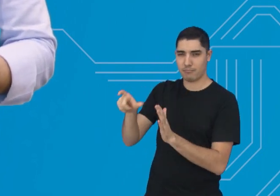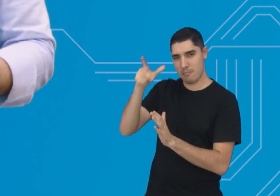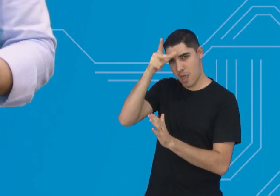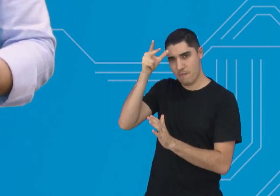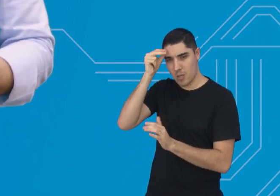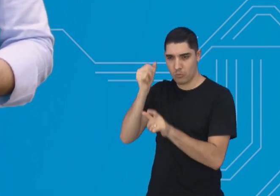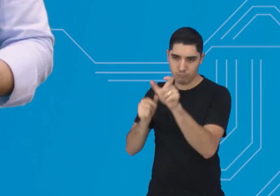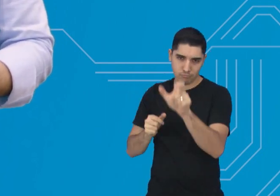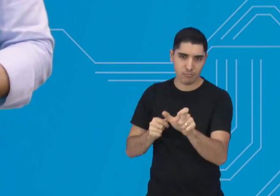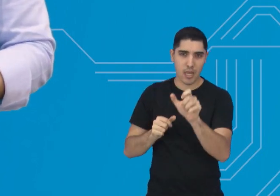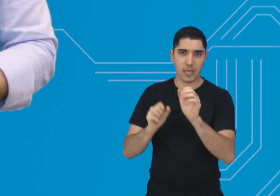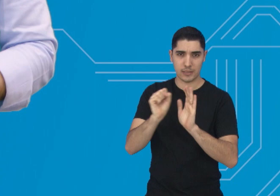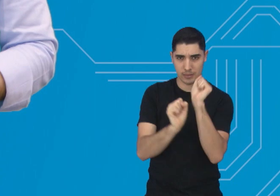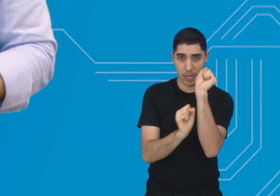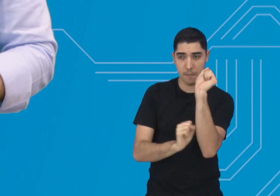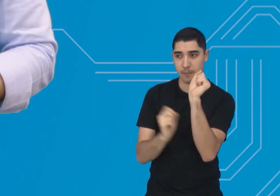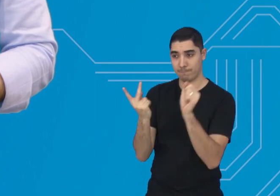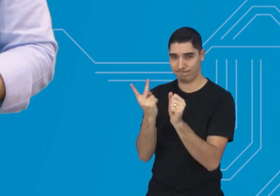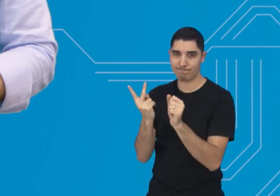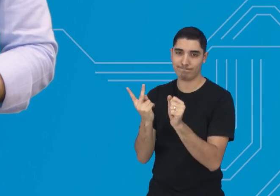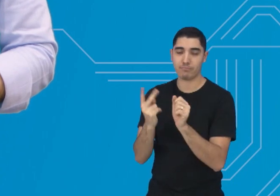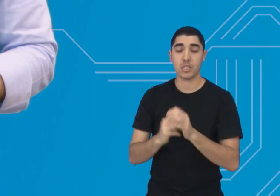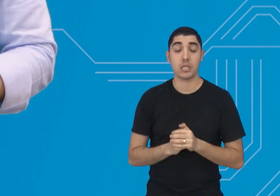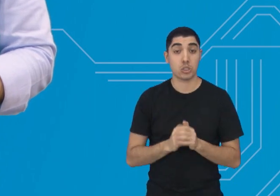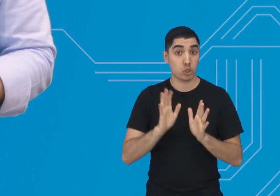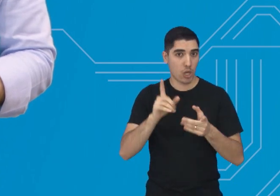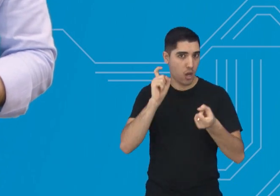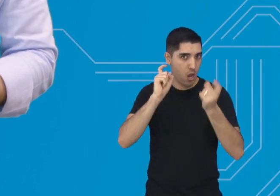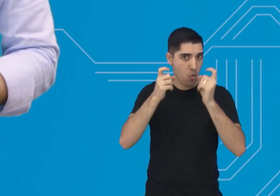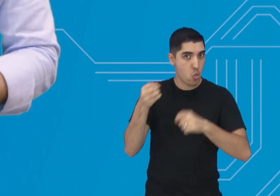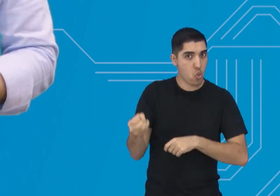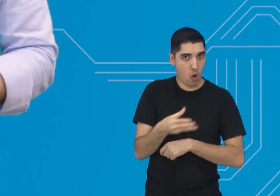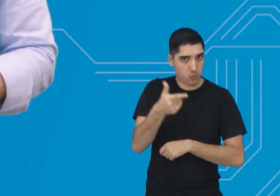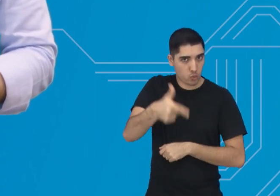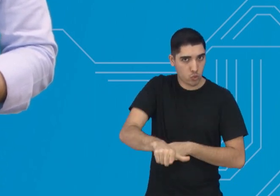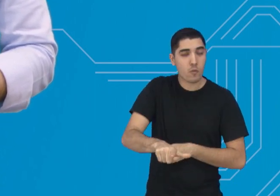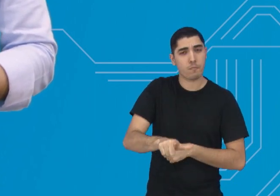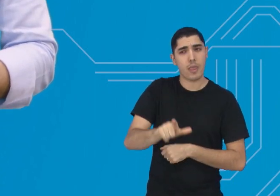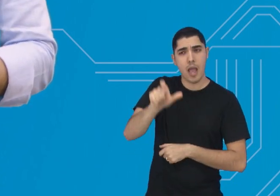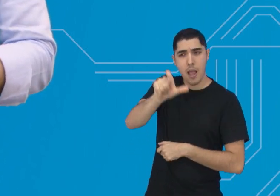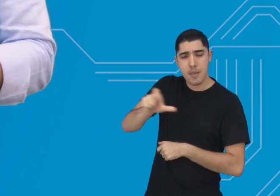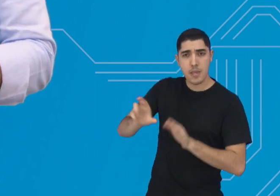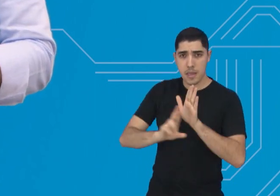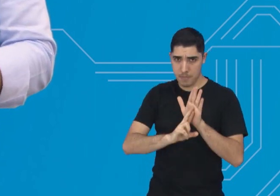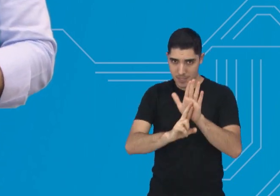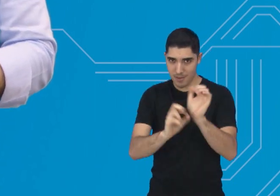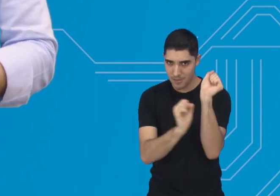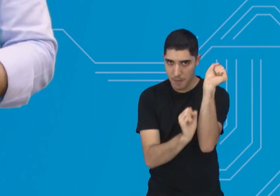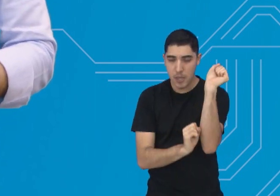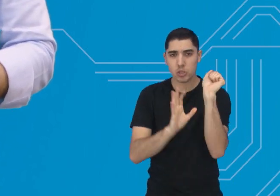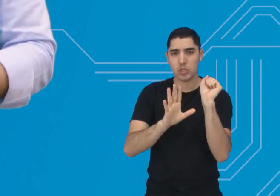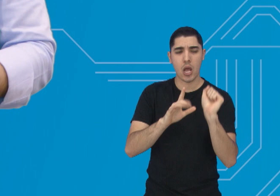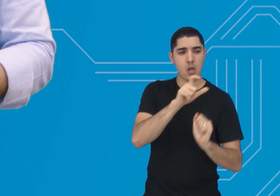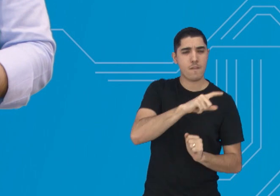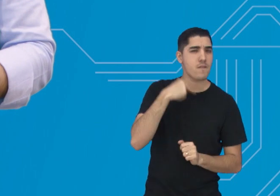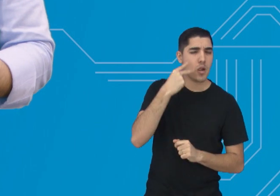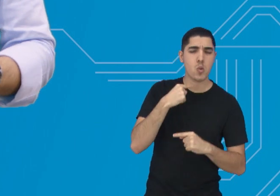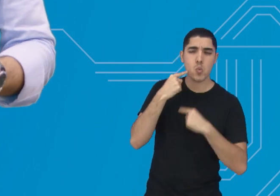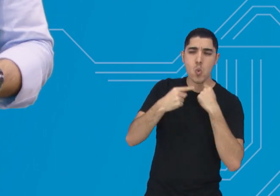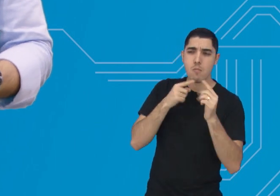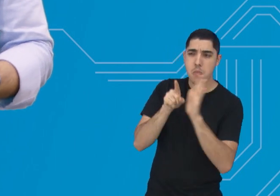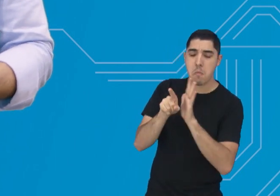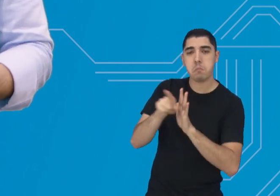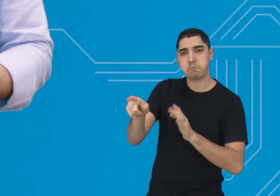Prefeitura, realizou um novo encontro. Na reunião, representantes da concessionária esclareceram dúvidas dos parlamentares, que agora devem elaborar